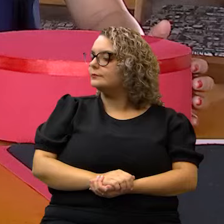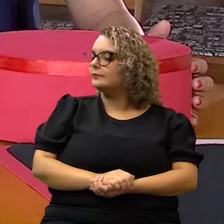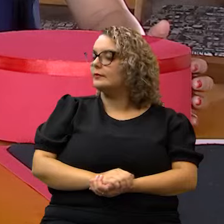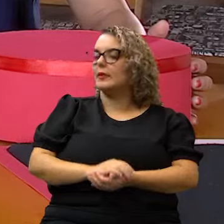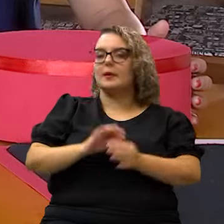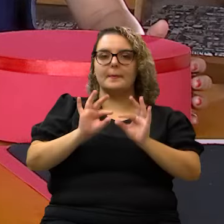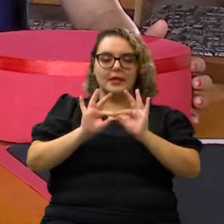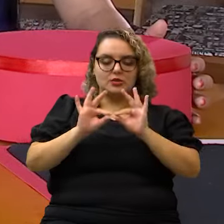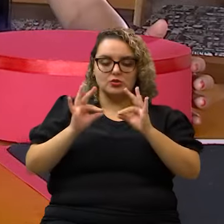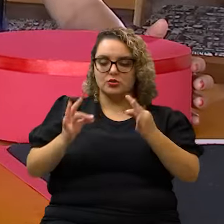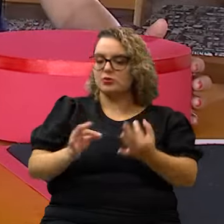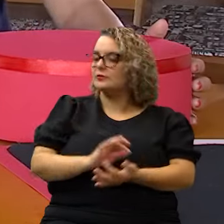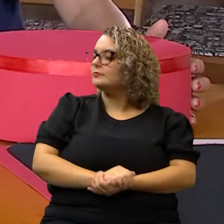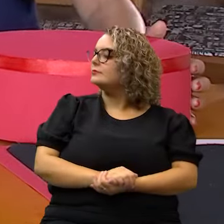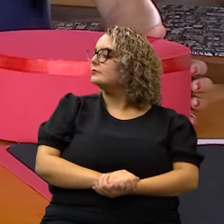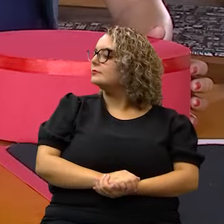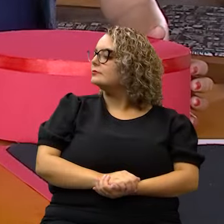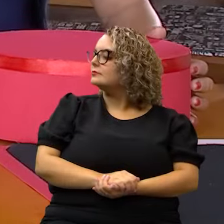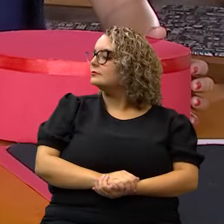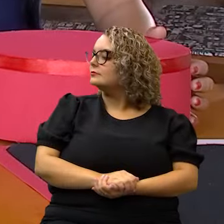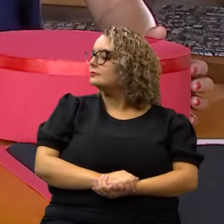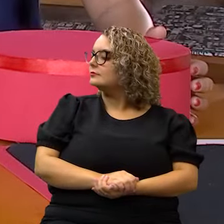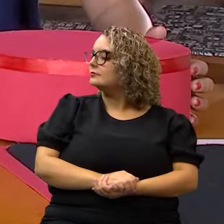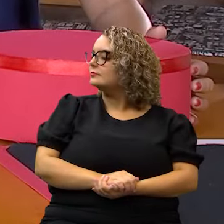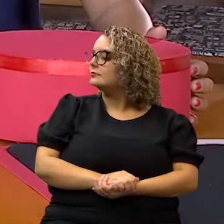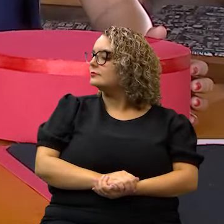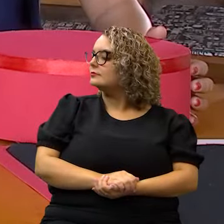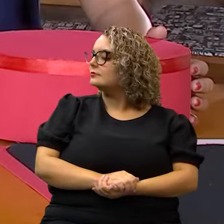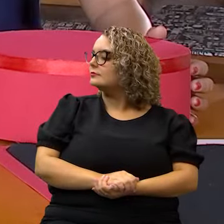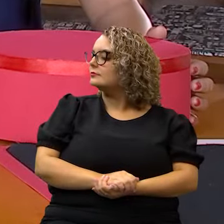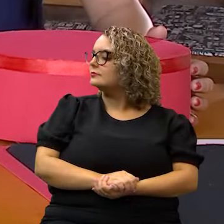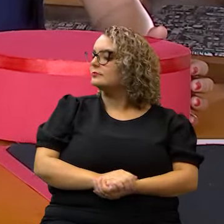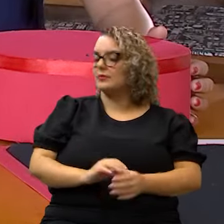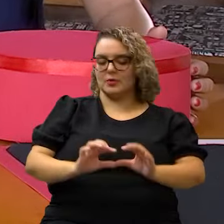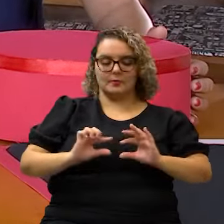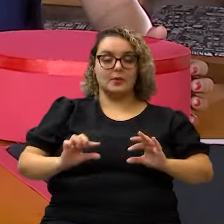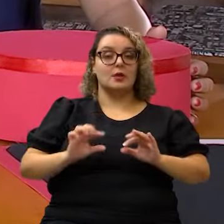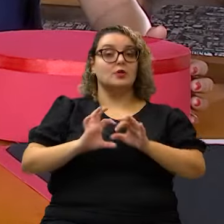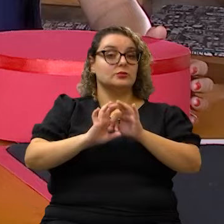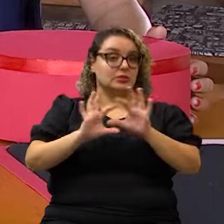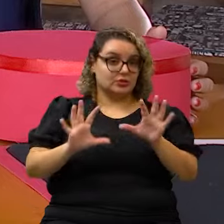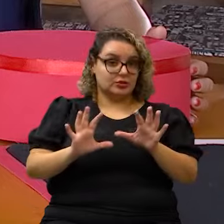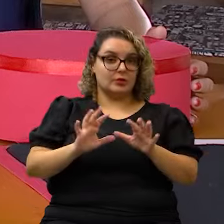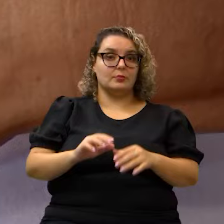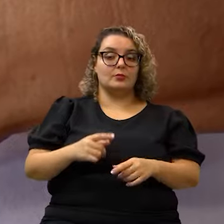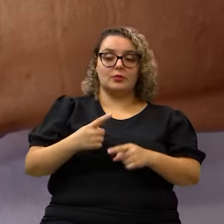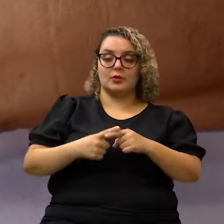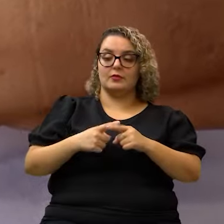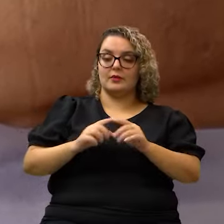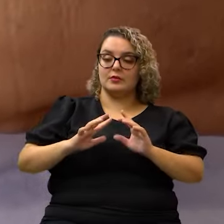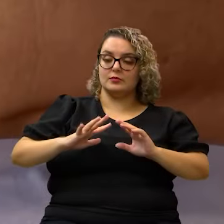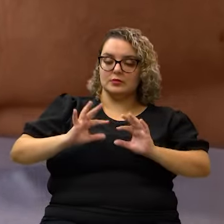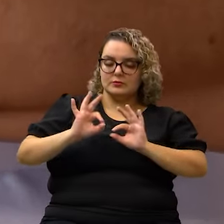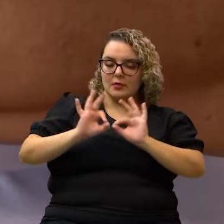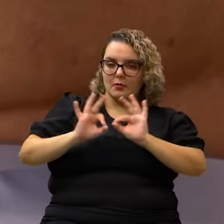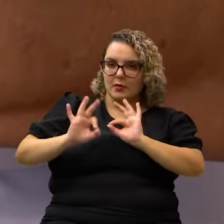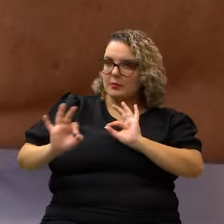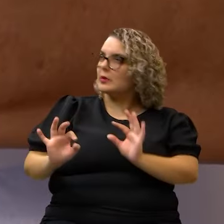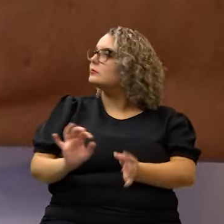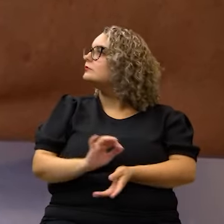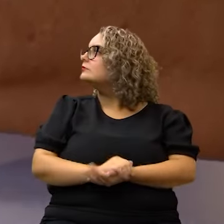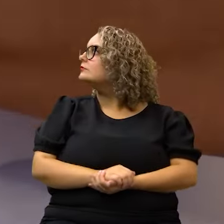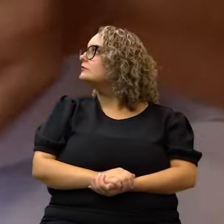Bem nivelado. Vai ficando bem certinho. Aí vem aqui embaixo também, ó. Por isso que eu gosto de deixar o pedaço, porque aí eu venho acertando, ó.